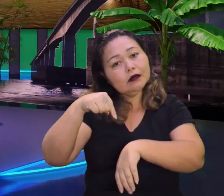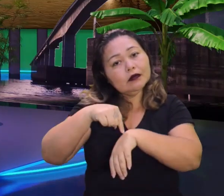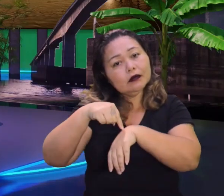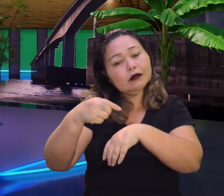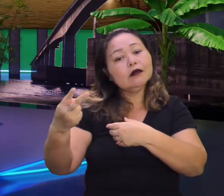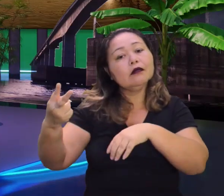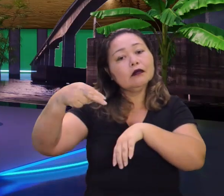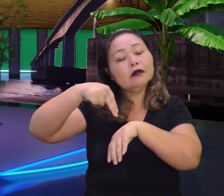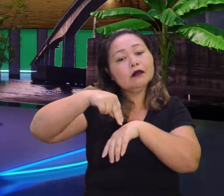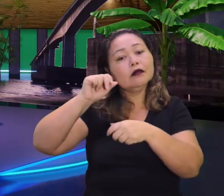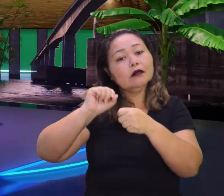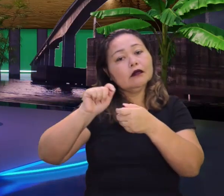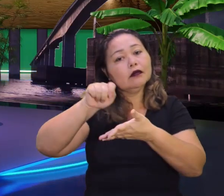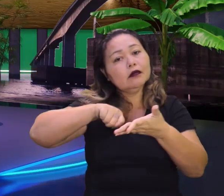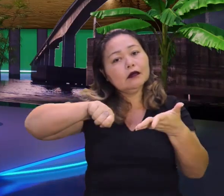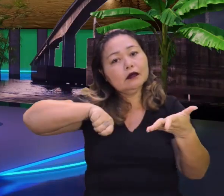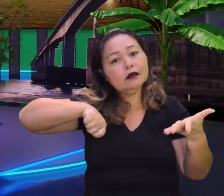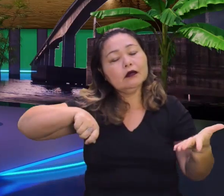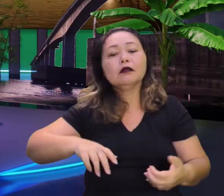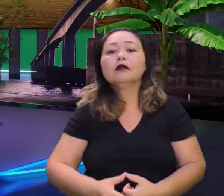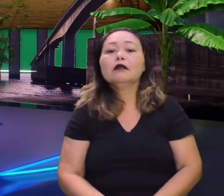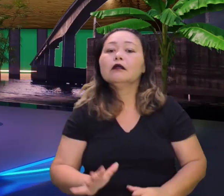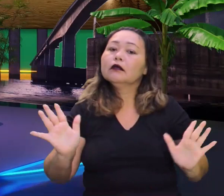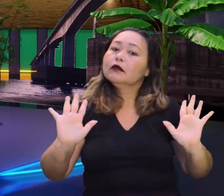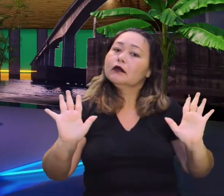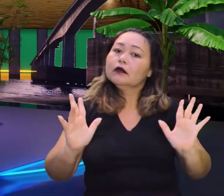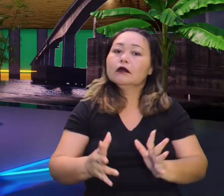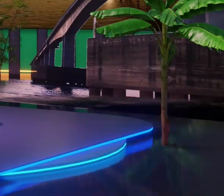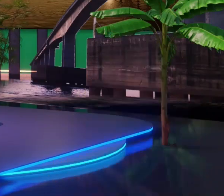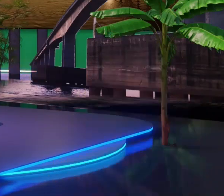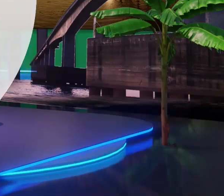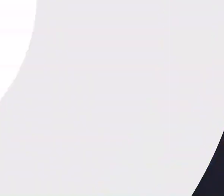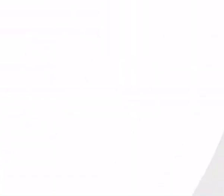pouco a gente volta aí para fazer a correção. Tchau. Tchau.